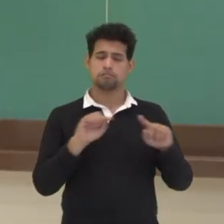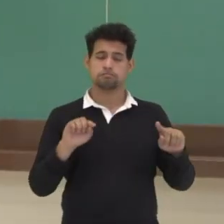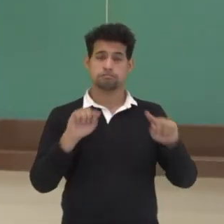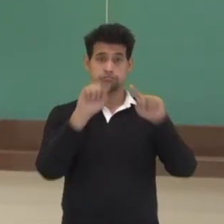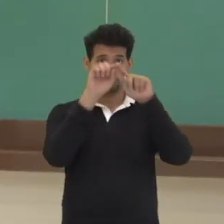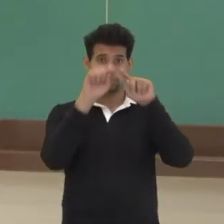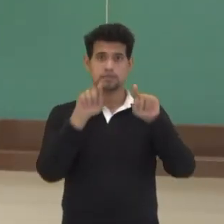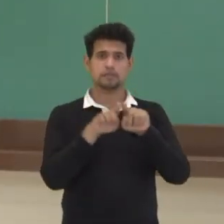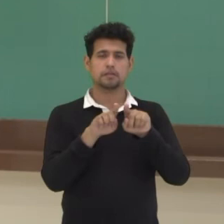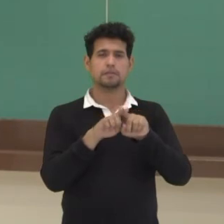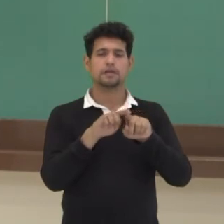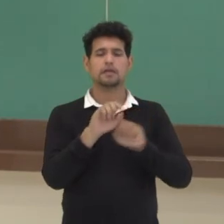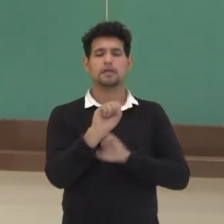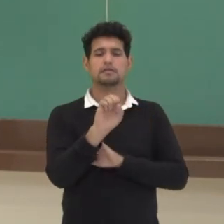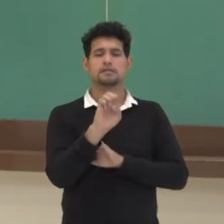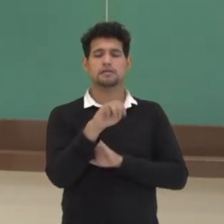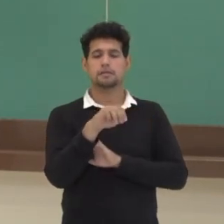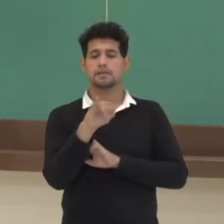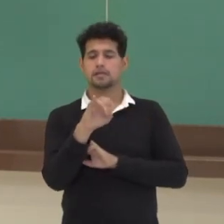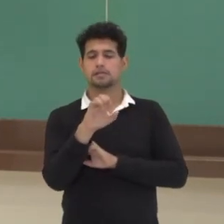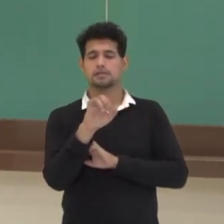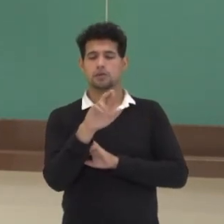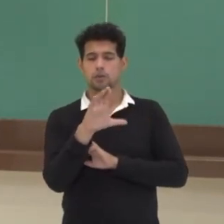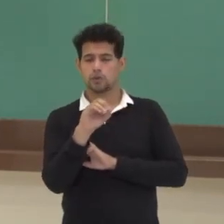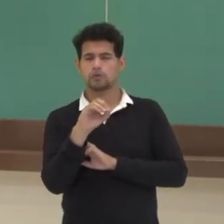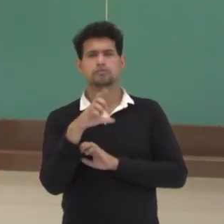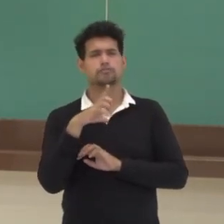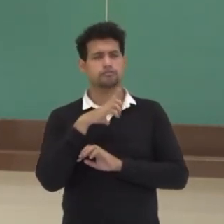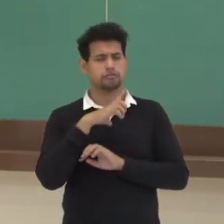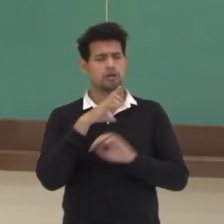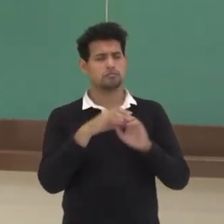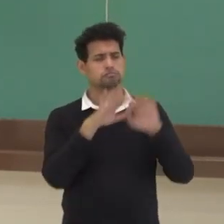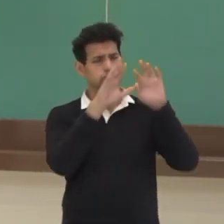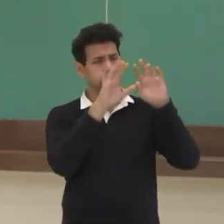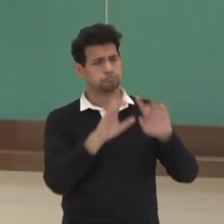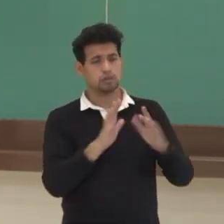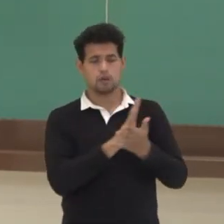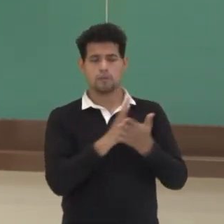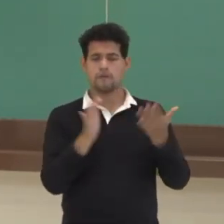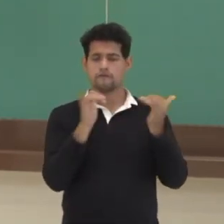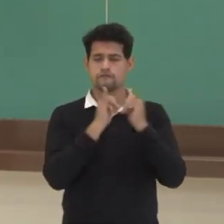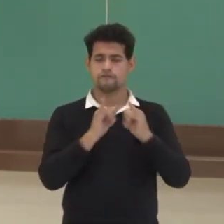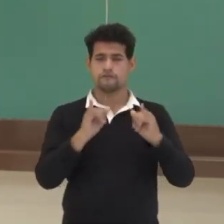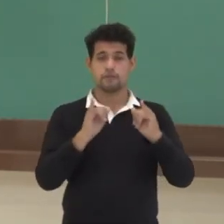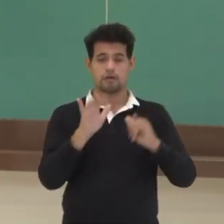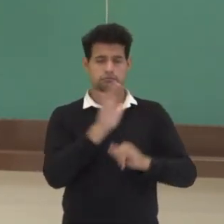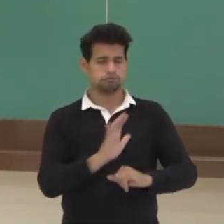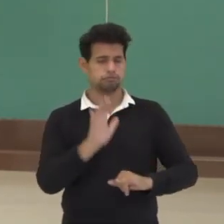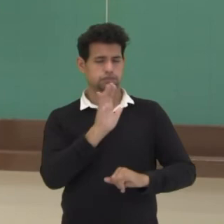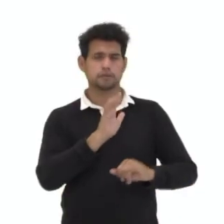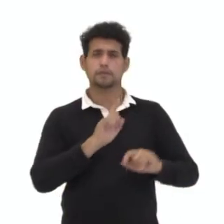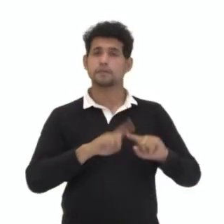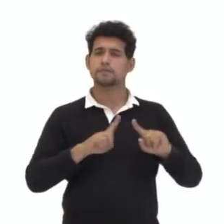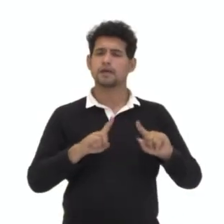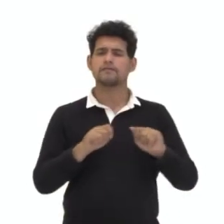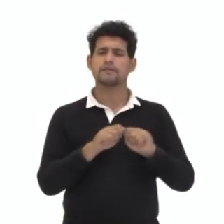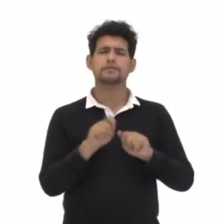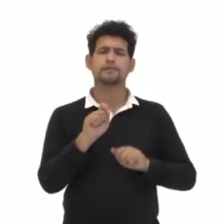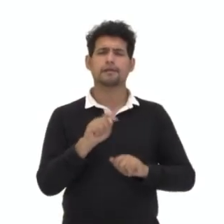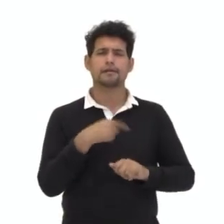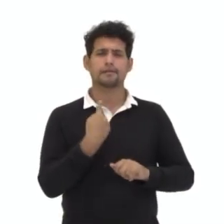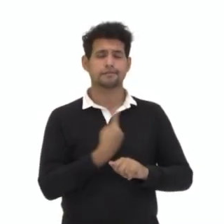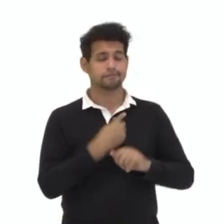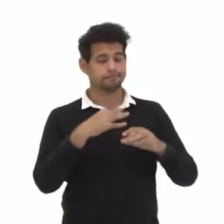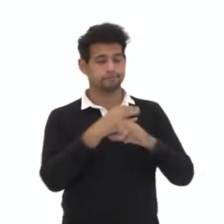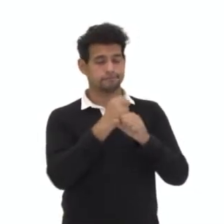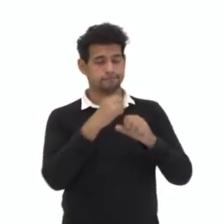um semicírculo. Na figura estão registrados alguns dados deste terreno, que nos permite